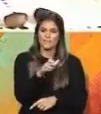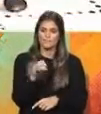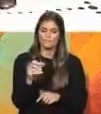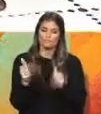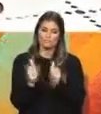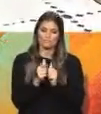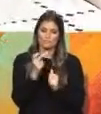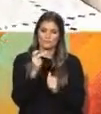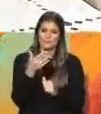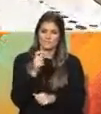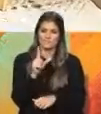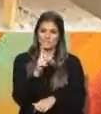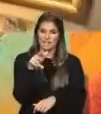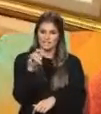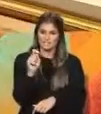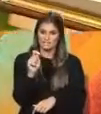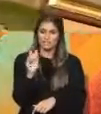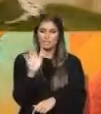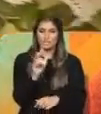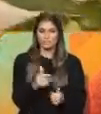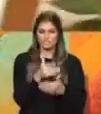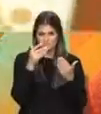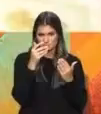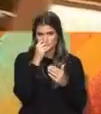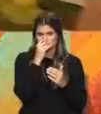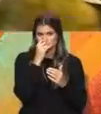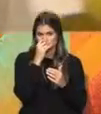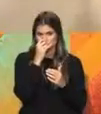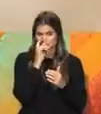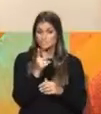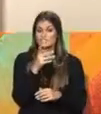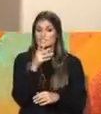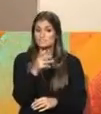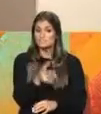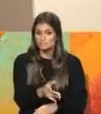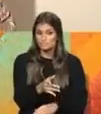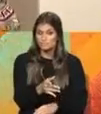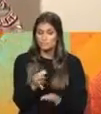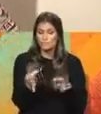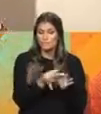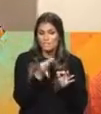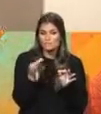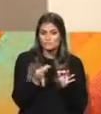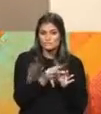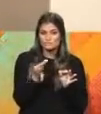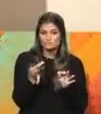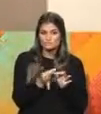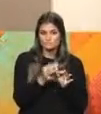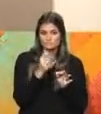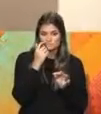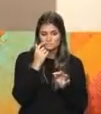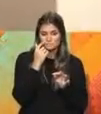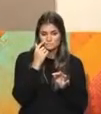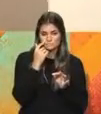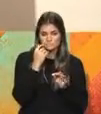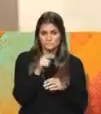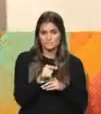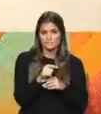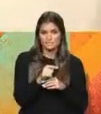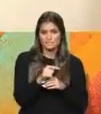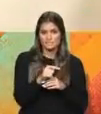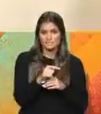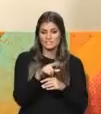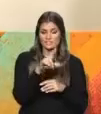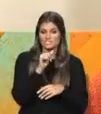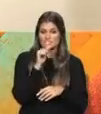tenho a Adelaide Martins. Muito bom dia, Adelaide. Bom dia. Portanto, dizemos, bordados de casca de castanha.